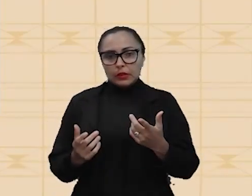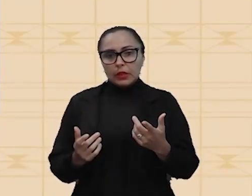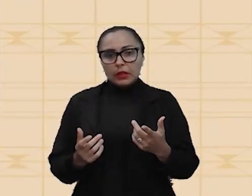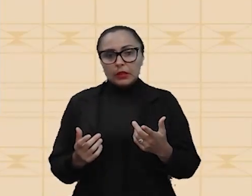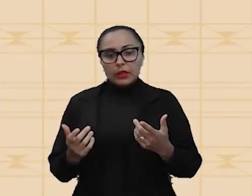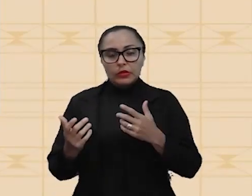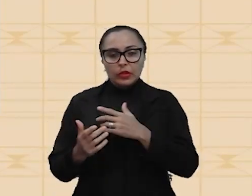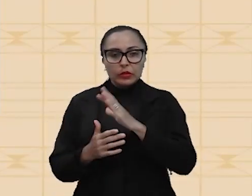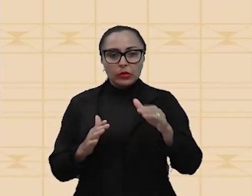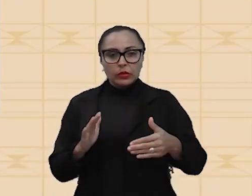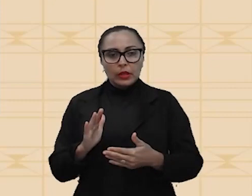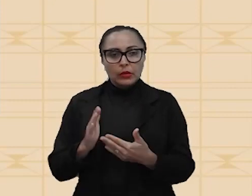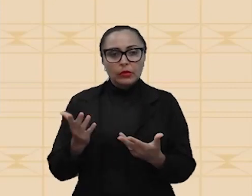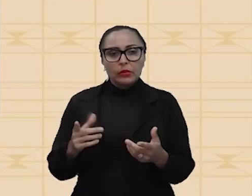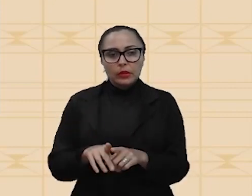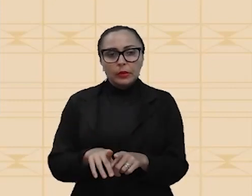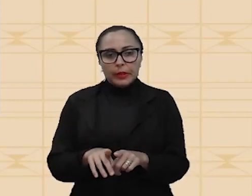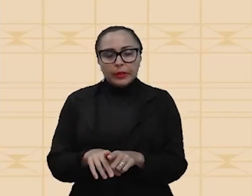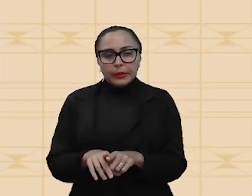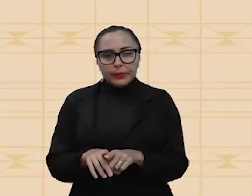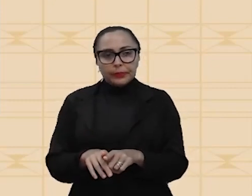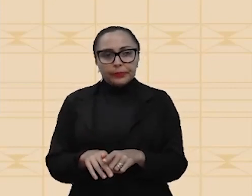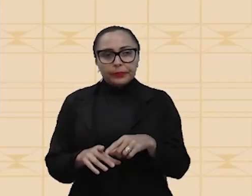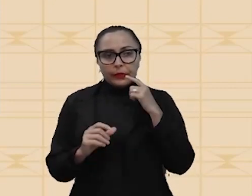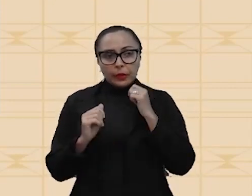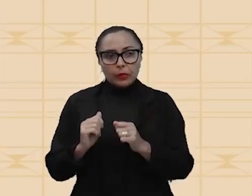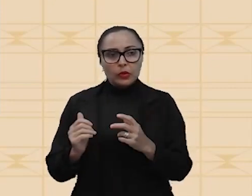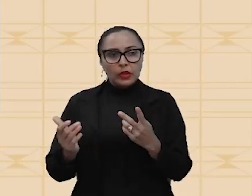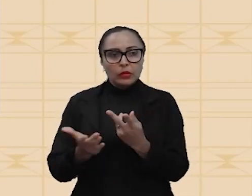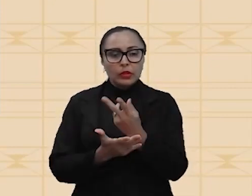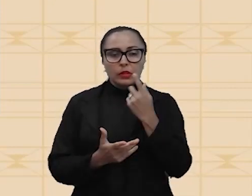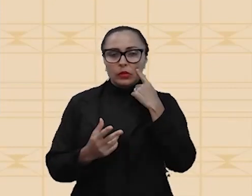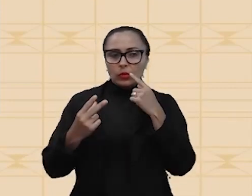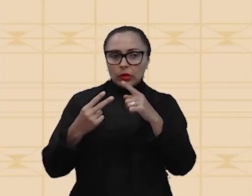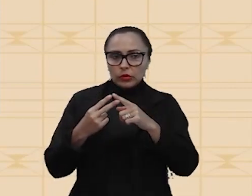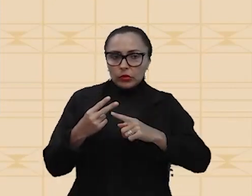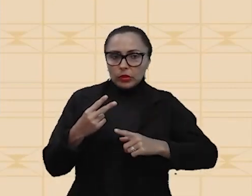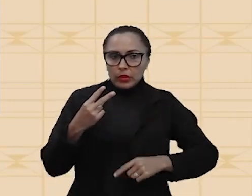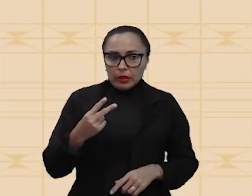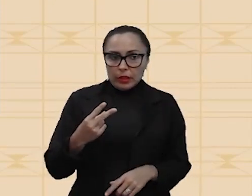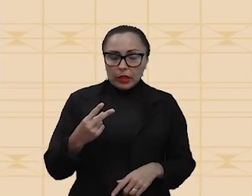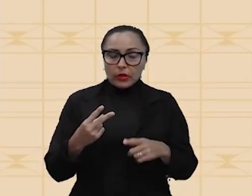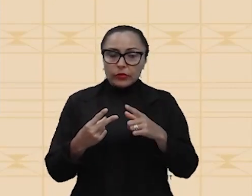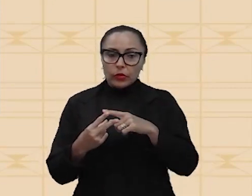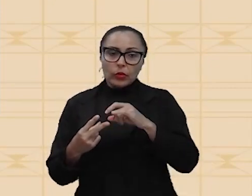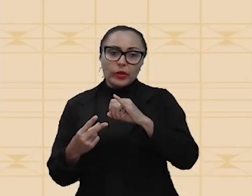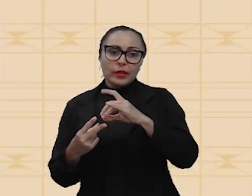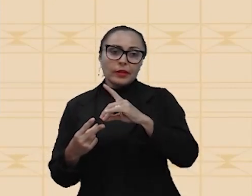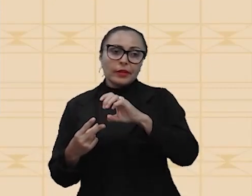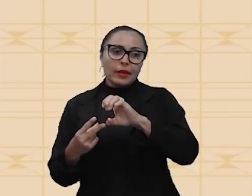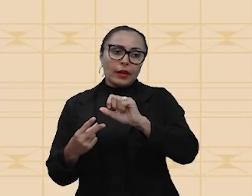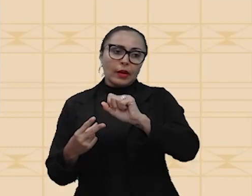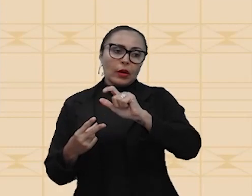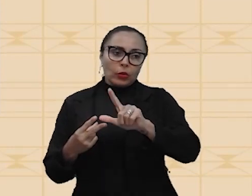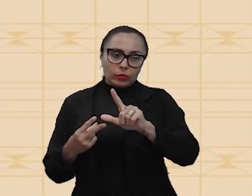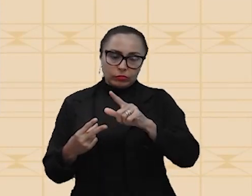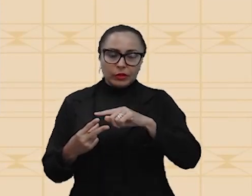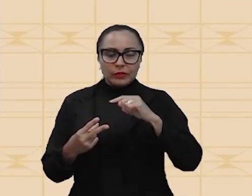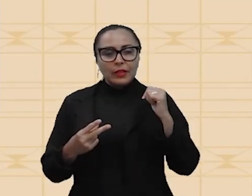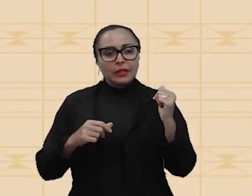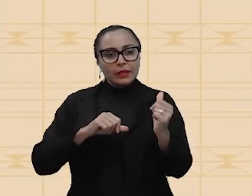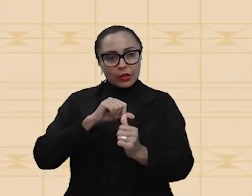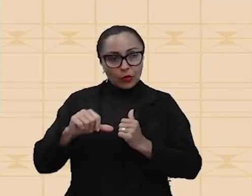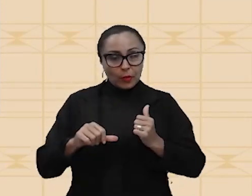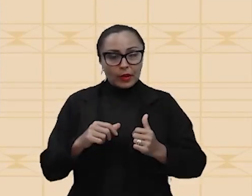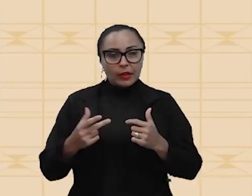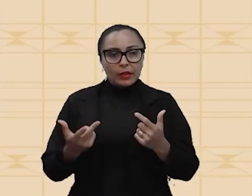energia total na máquina pode acontecer duas coisas. Se ela for ideal, toda a energia vai ser transformada para o funcionamento, mas se